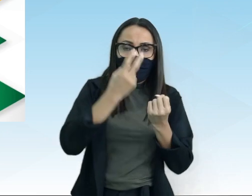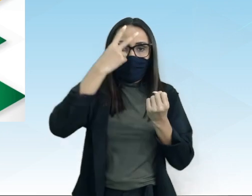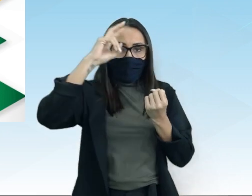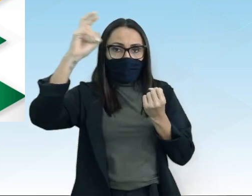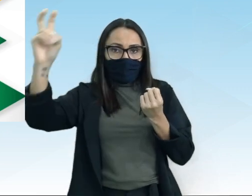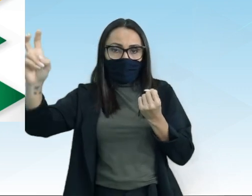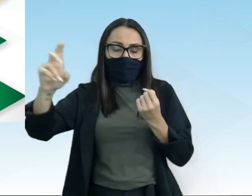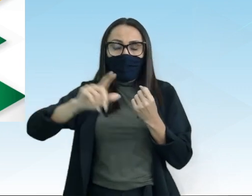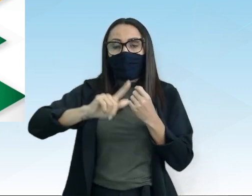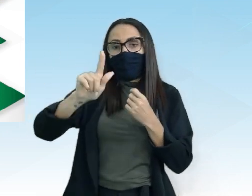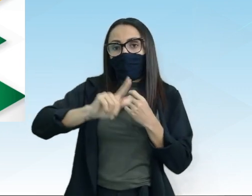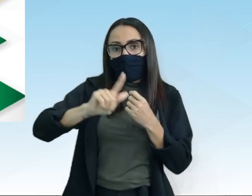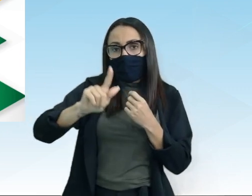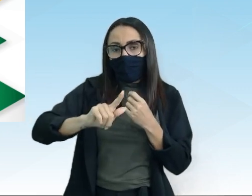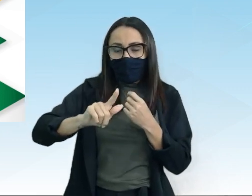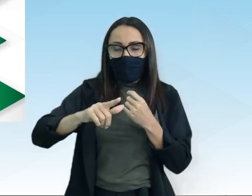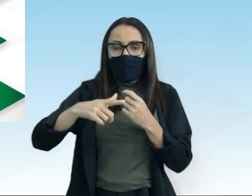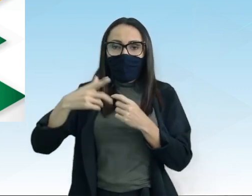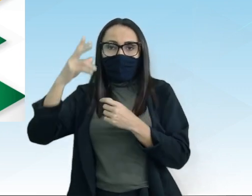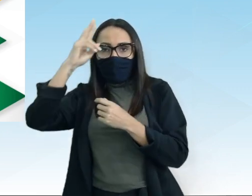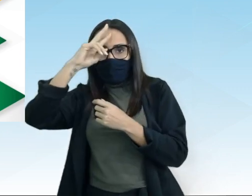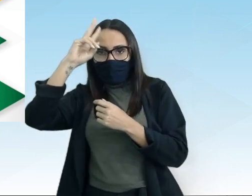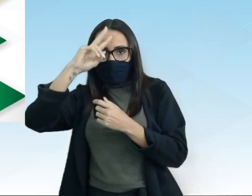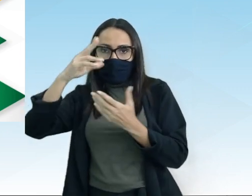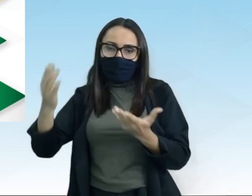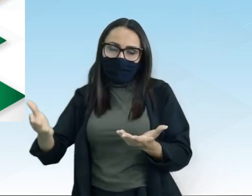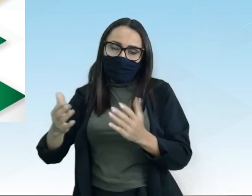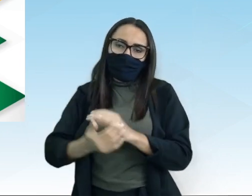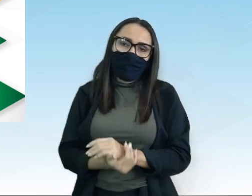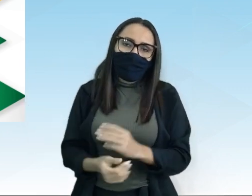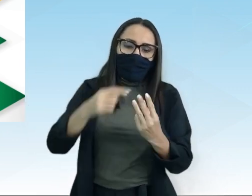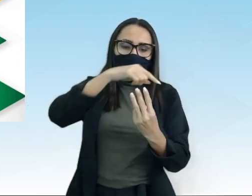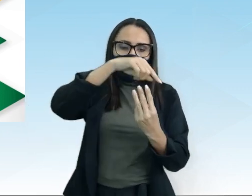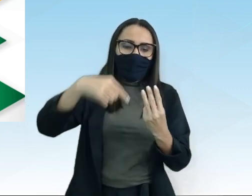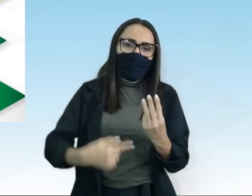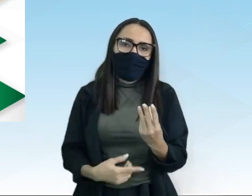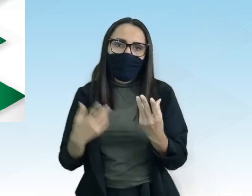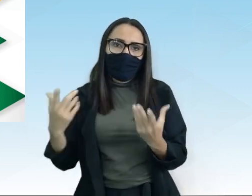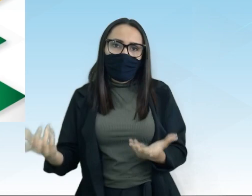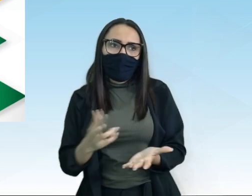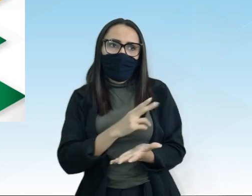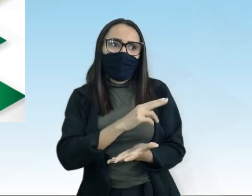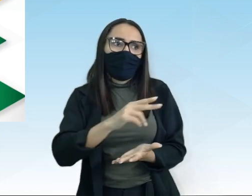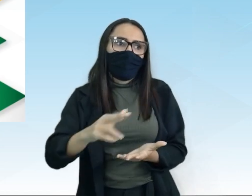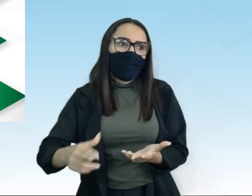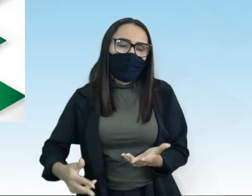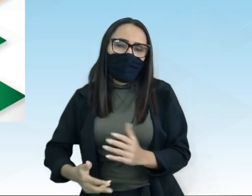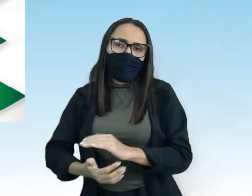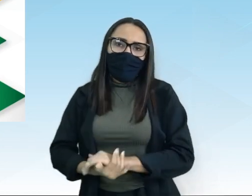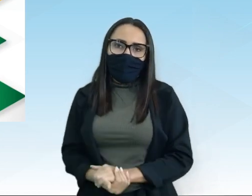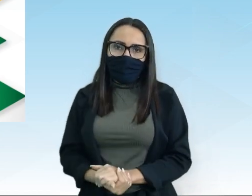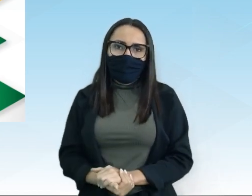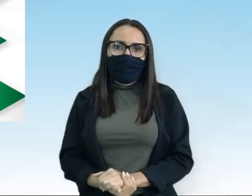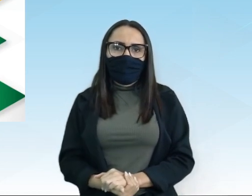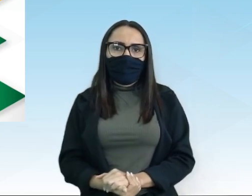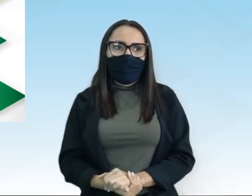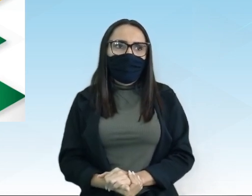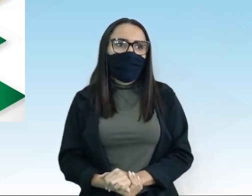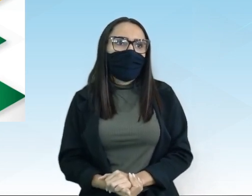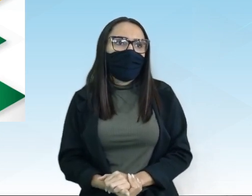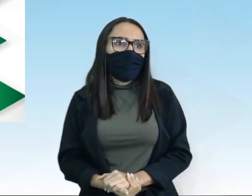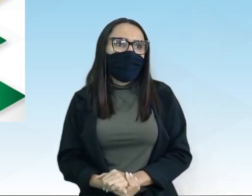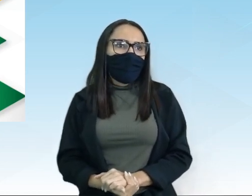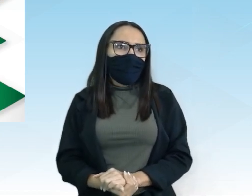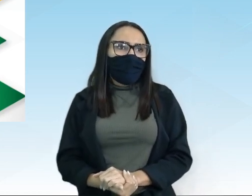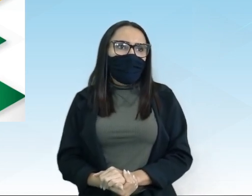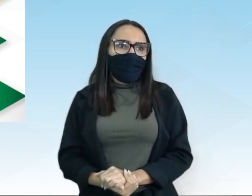cultural, geográfica, histórica, é a variação, as variações linguísticas.